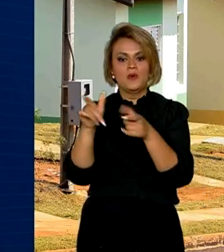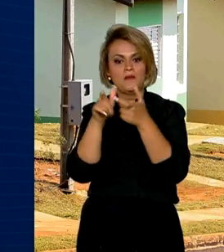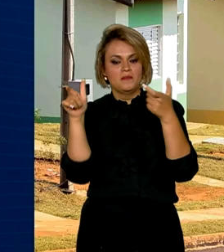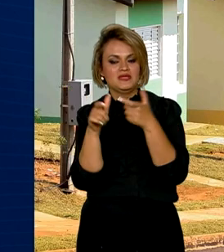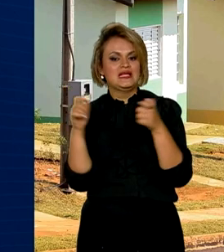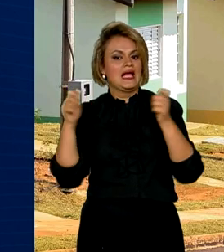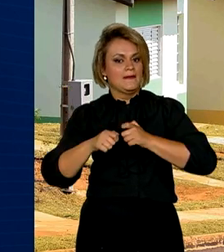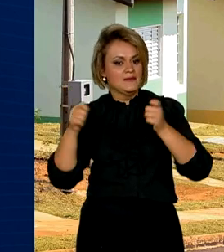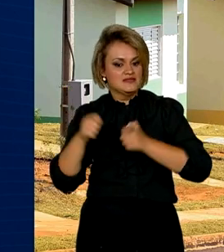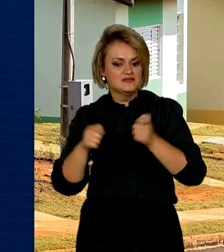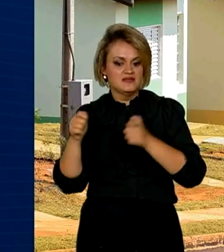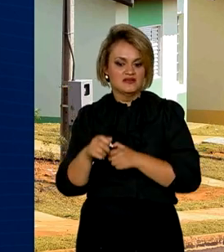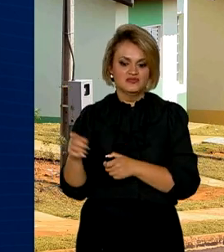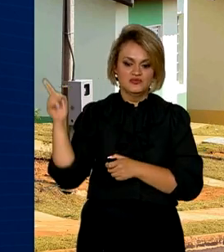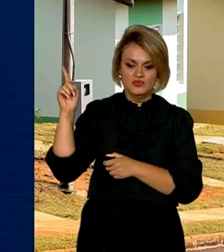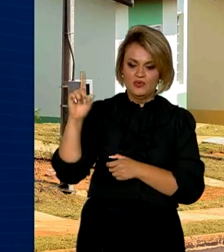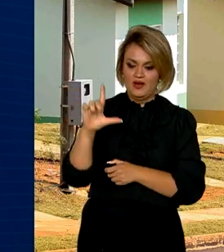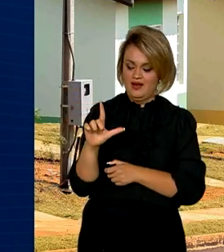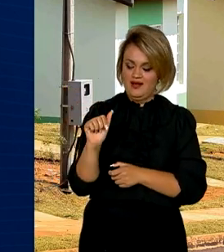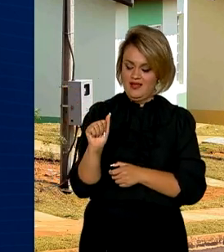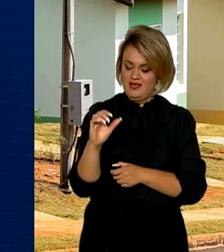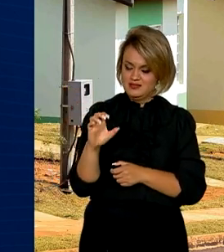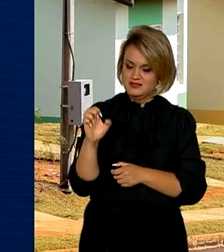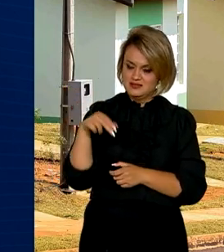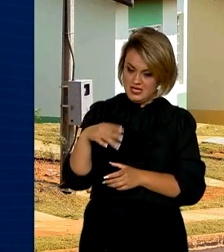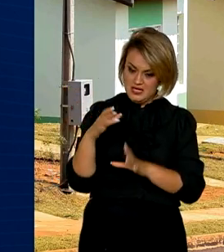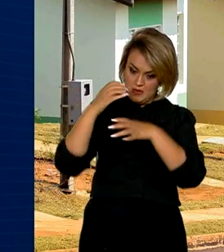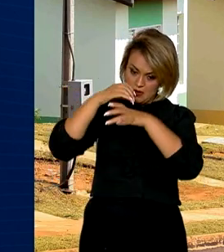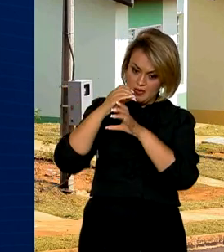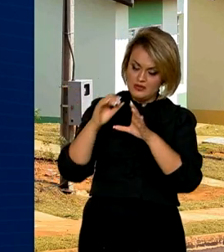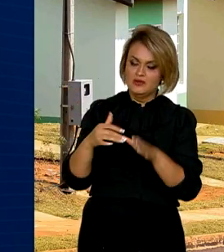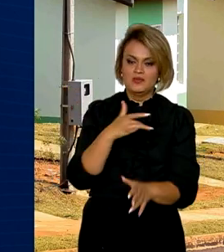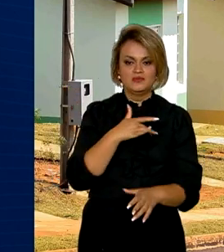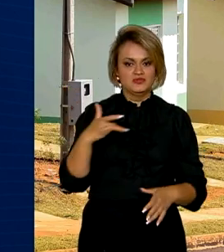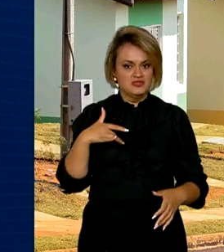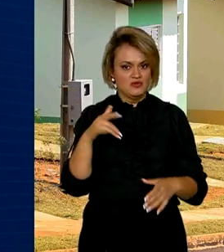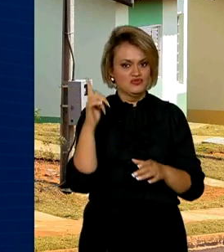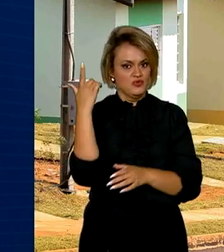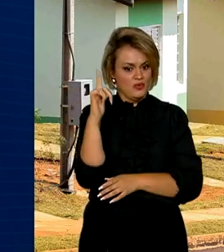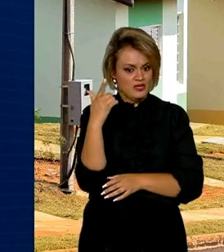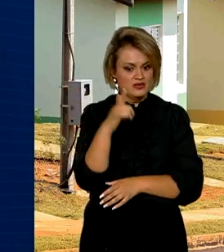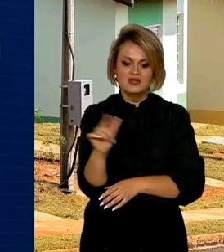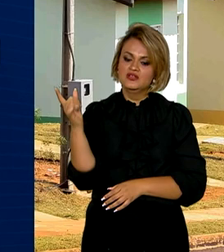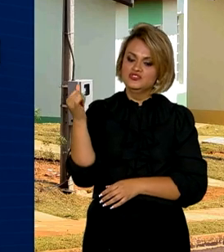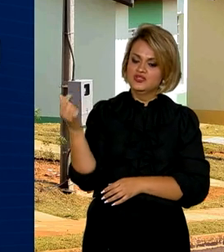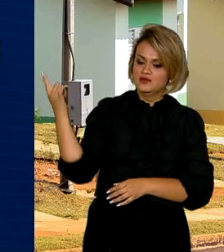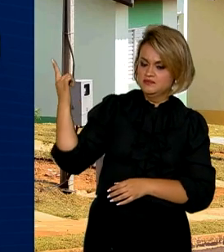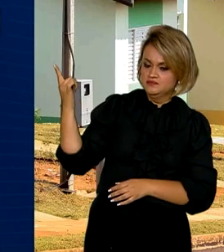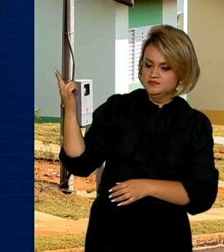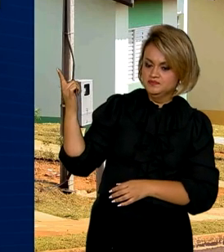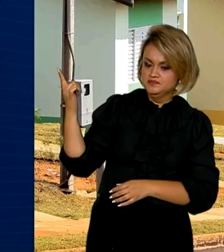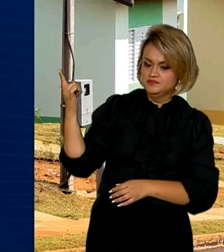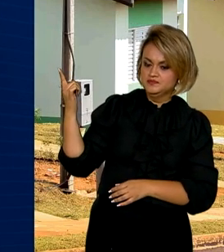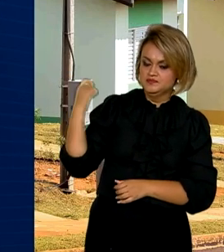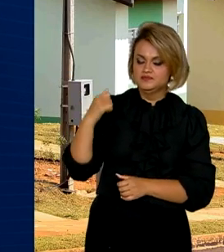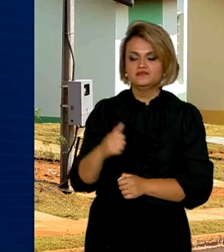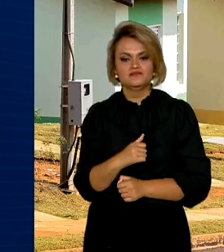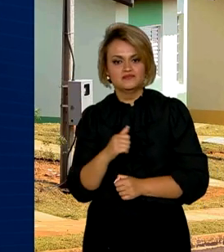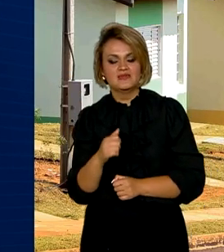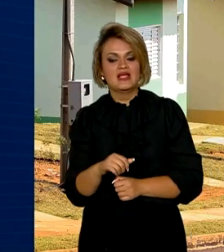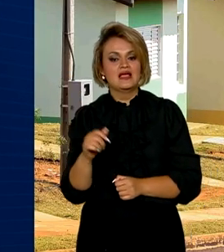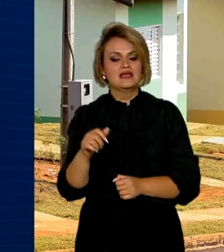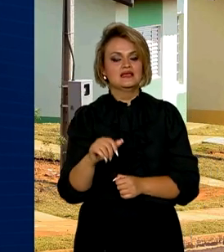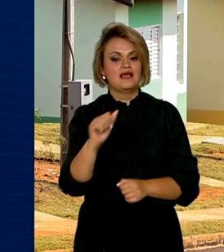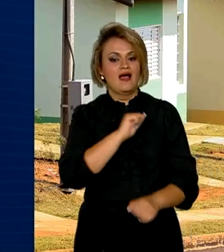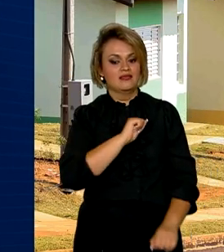da capacidade do LACEN, o Laboratório Central de Saúde Pública de Goiânia, recursos para a Santa Casa de Misericórdia de